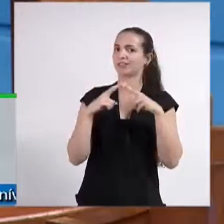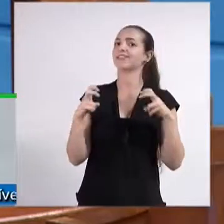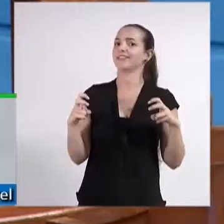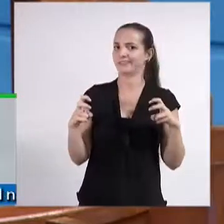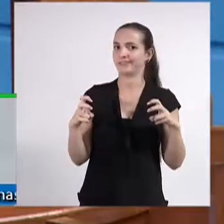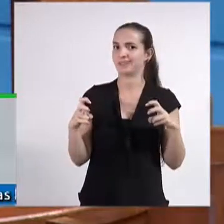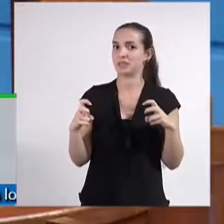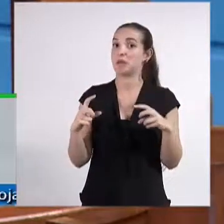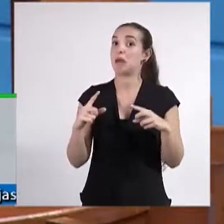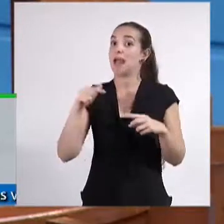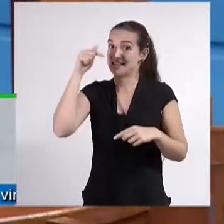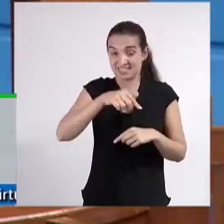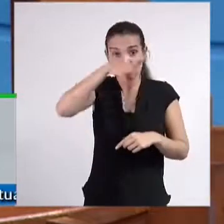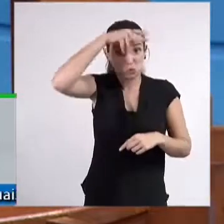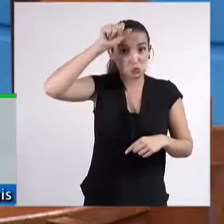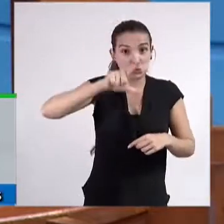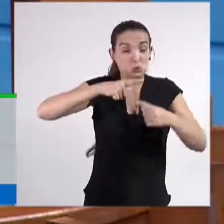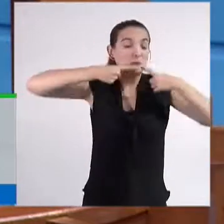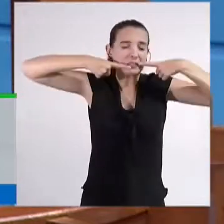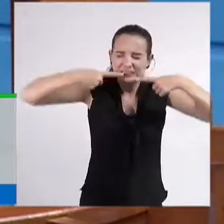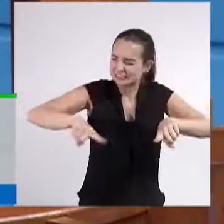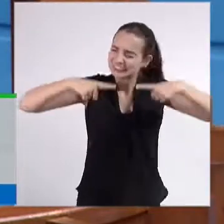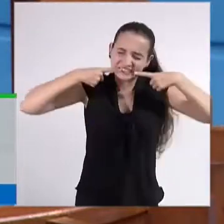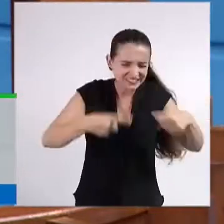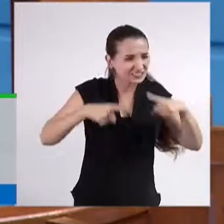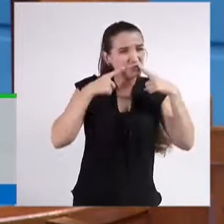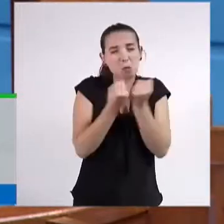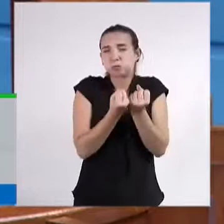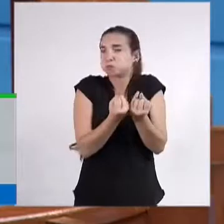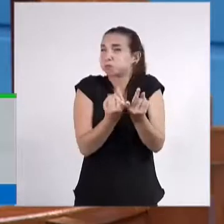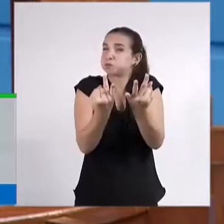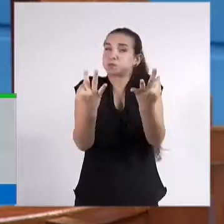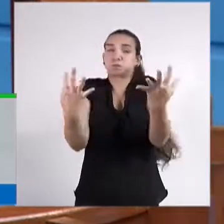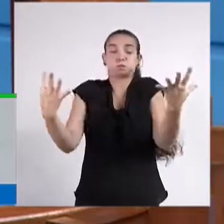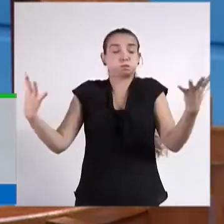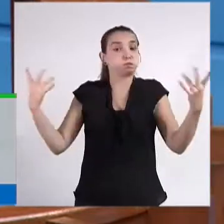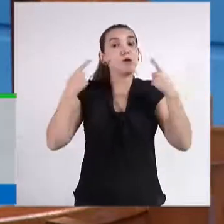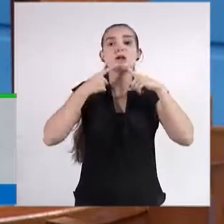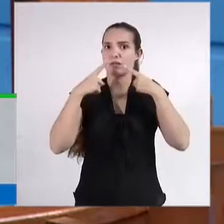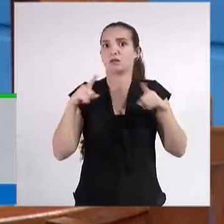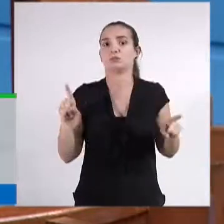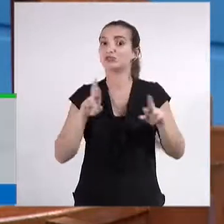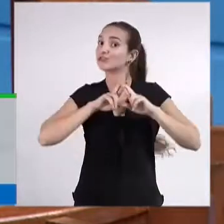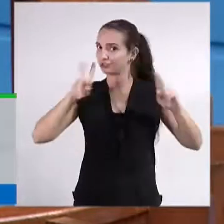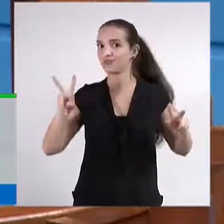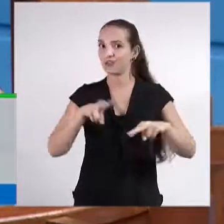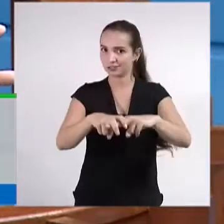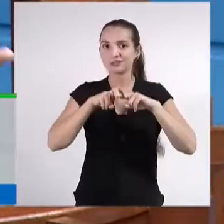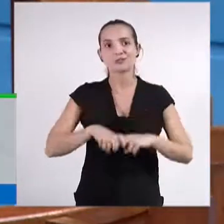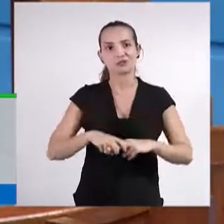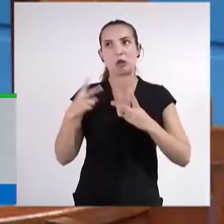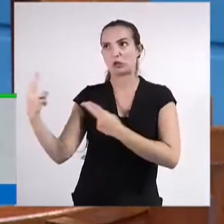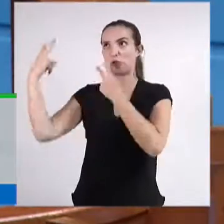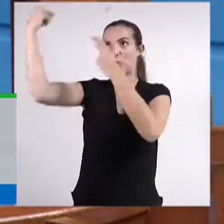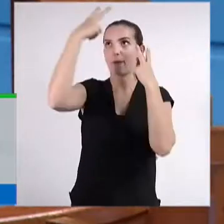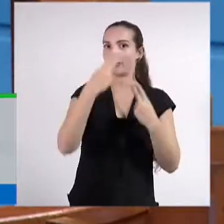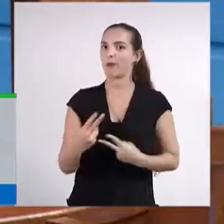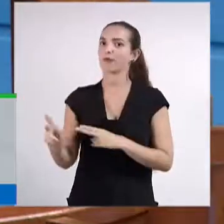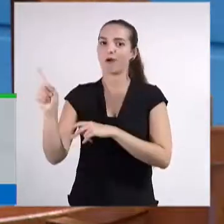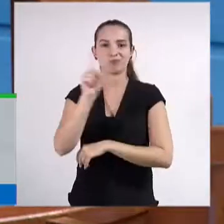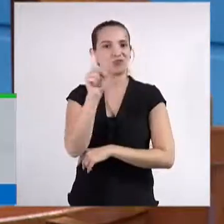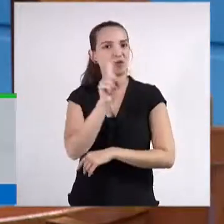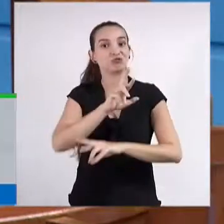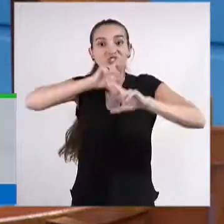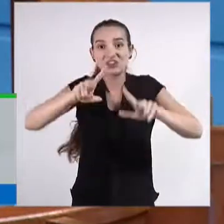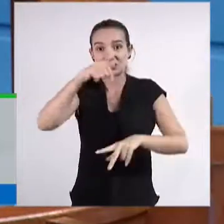Sul. Então, não é verdade que isso aconteceu em outros lugares do país, em profusão, como